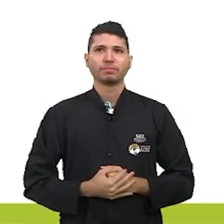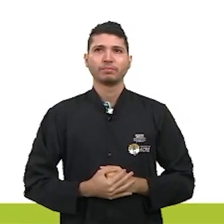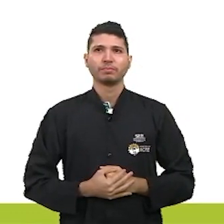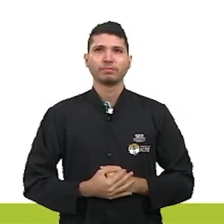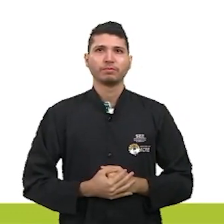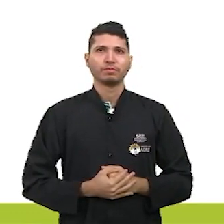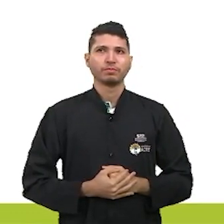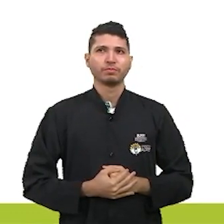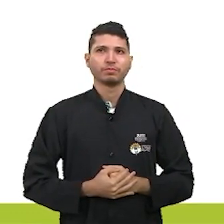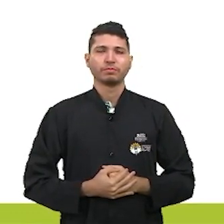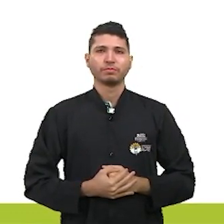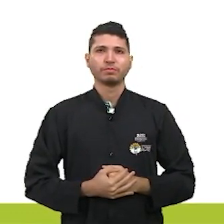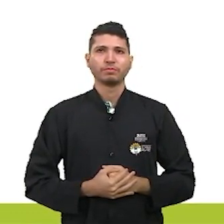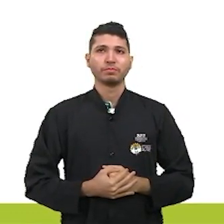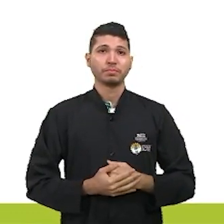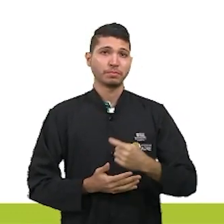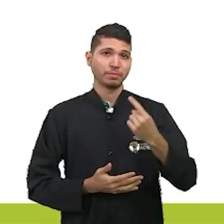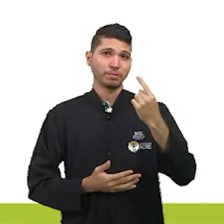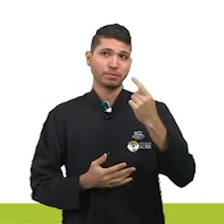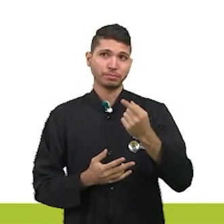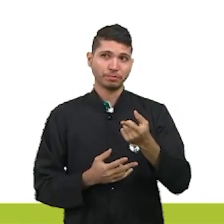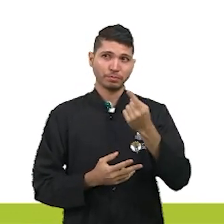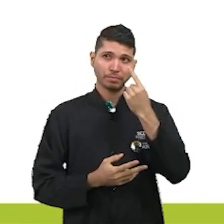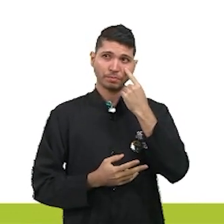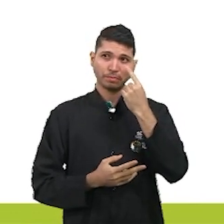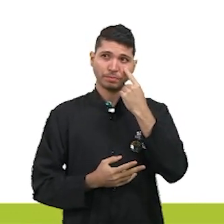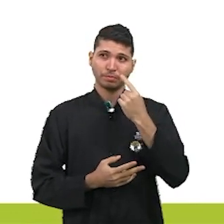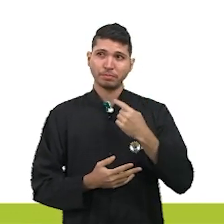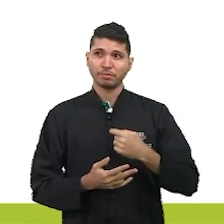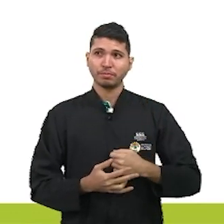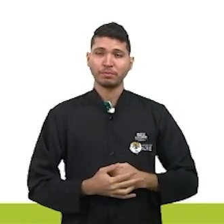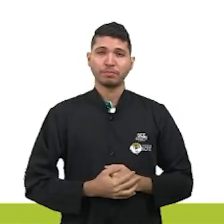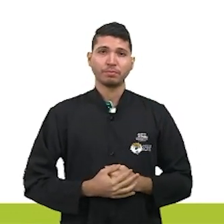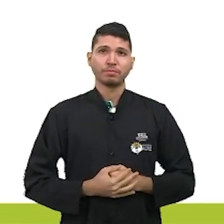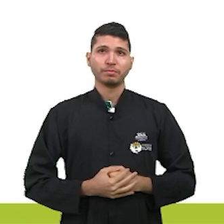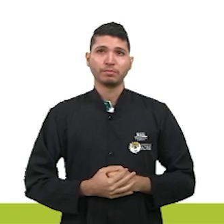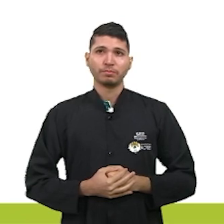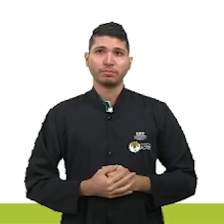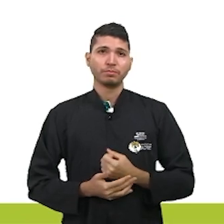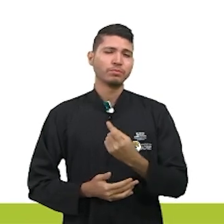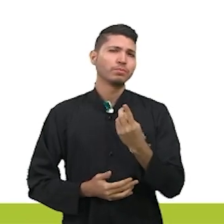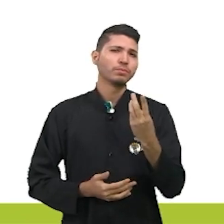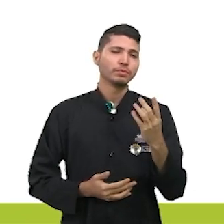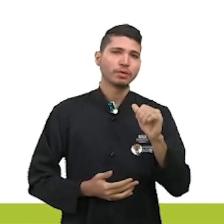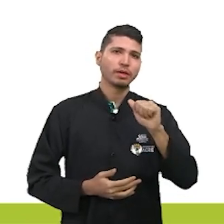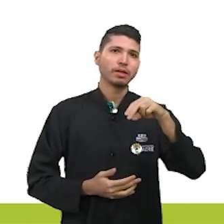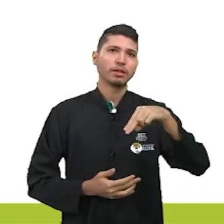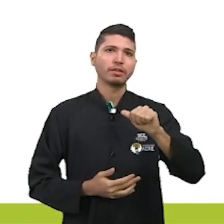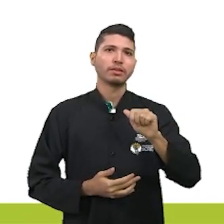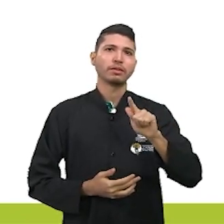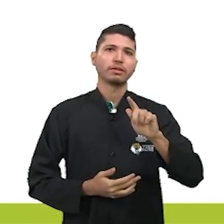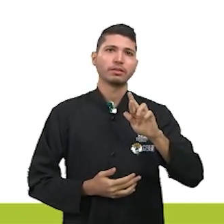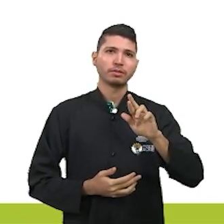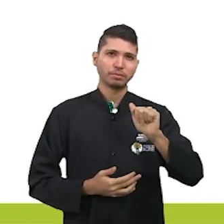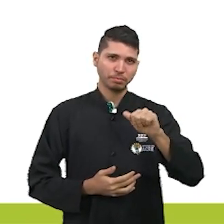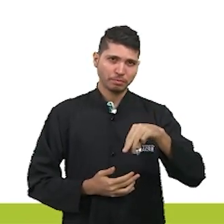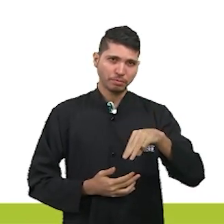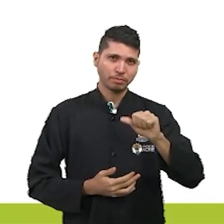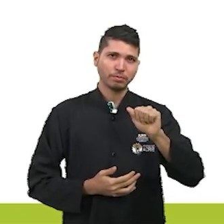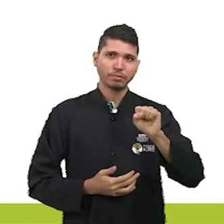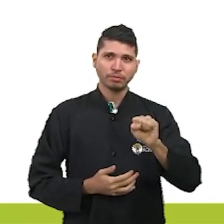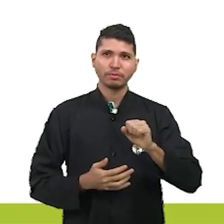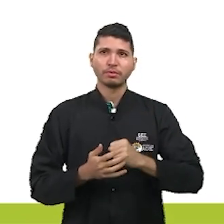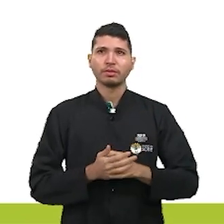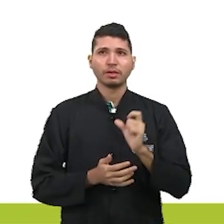Agora nós temos um problema interessante. Eu quero saber quantos são os anagramas da palavra Copacabana. O